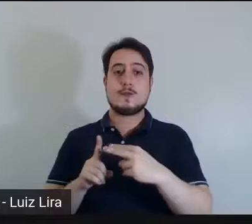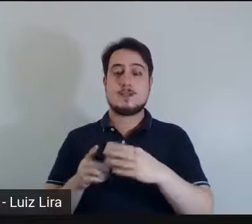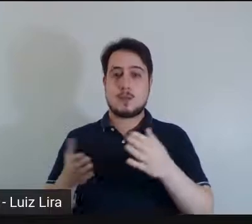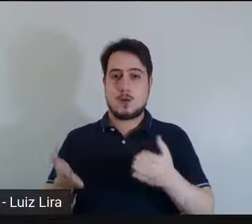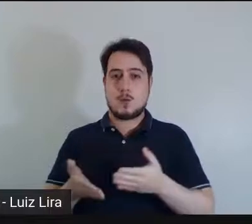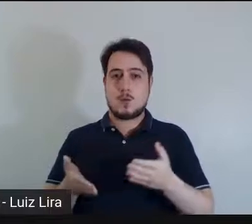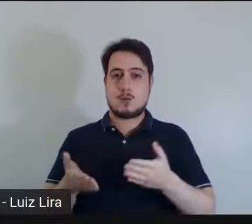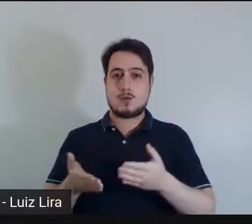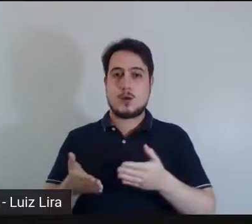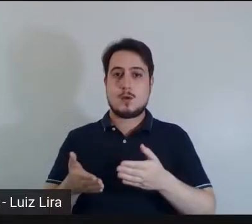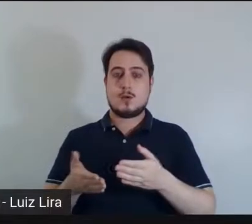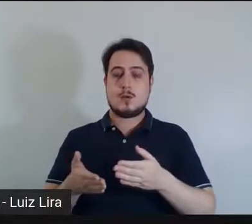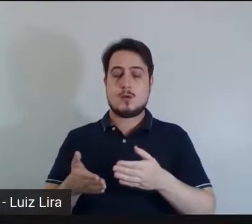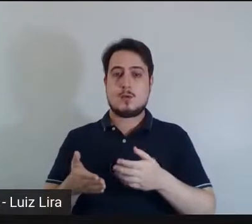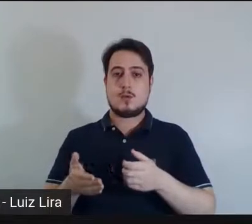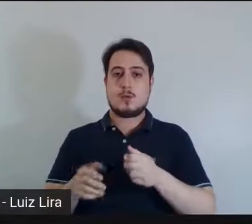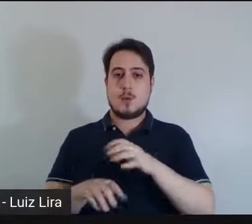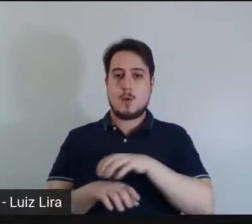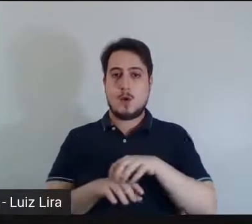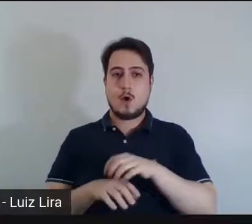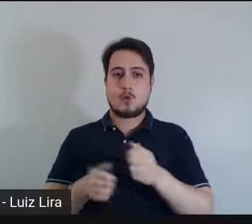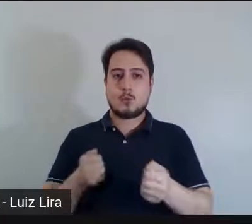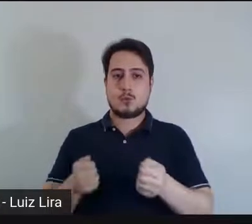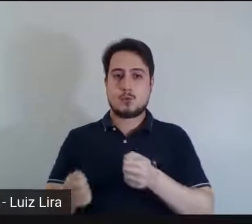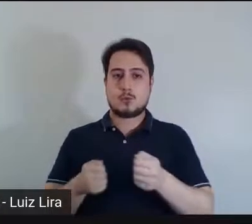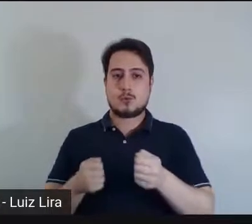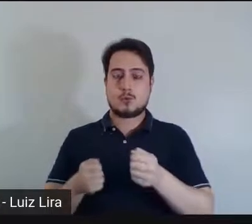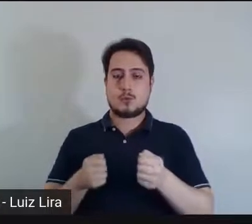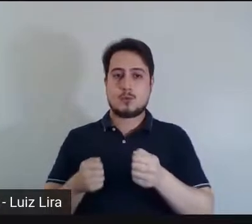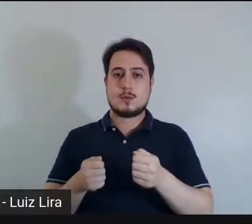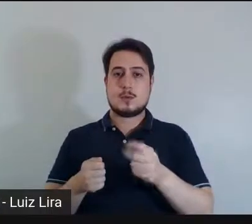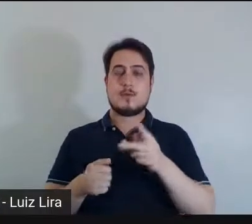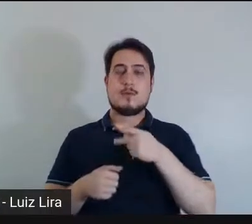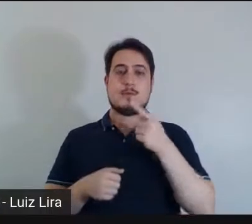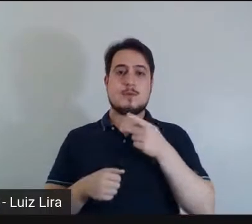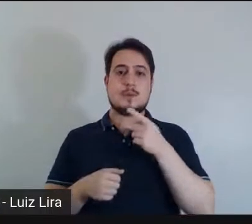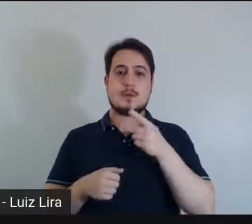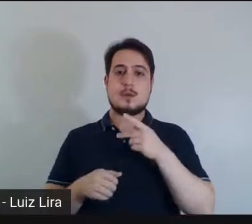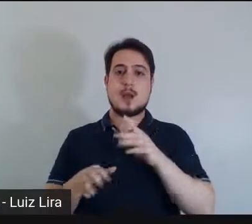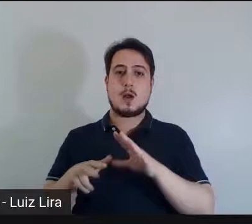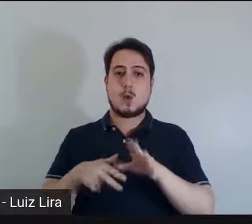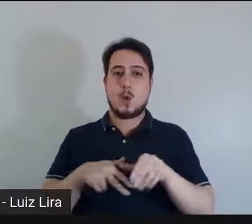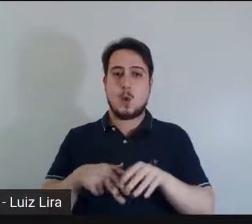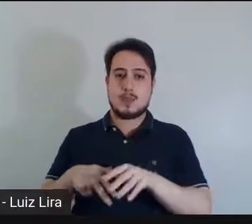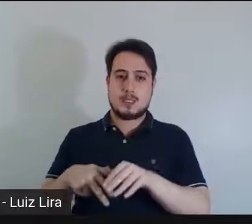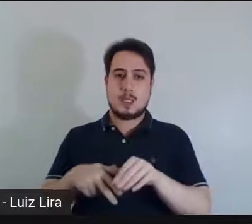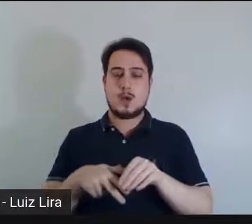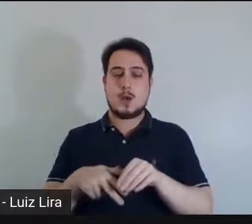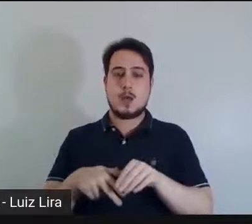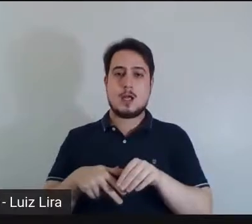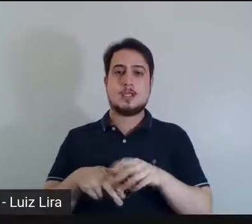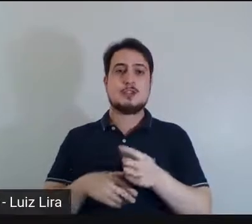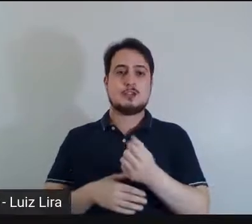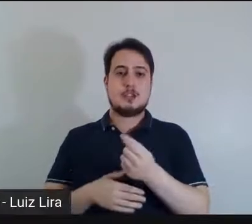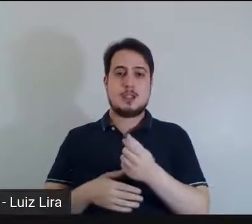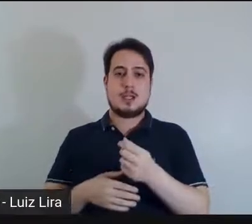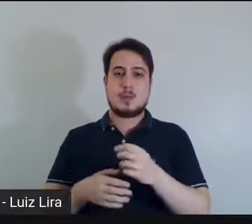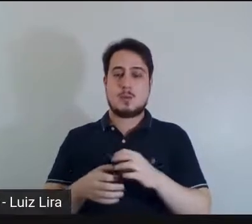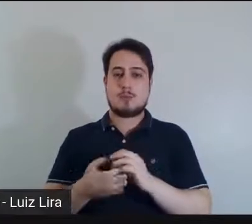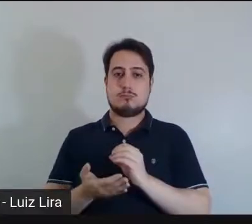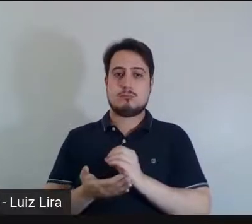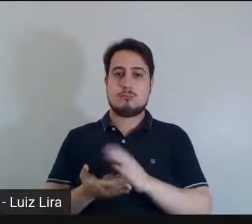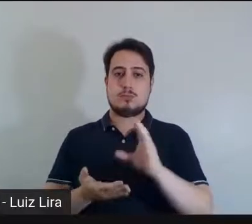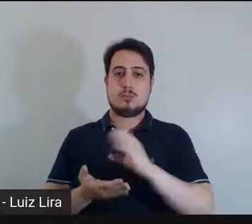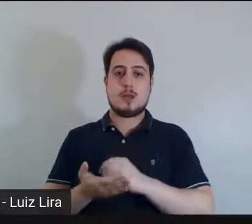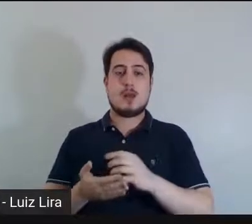de controle? Isso porque o senhor já citou, isso eu não estou citando no caso da corrupção, que muito dinheiro disponível é um prato